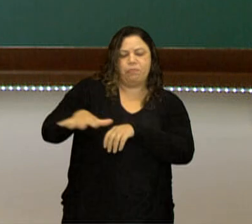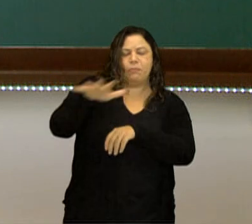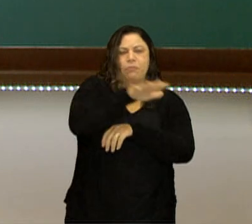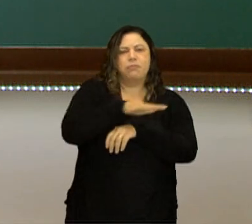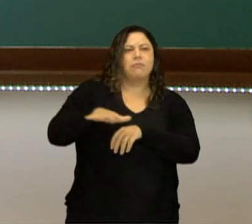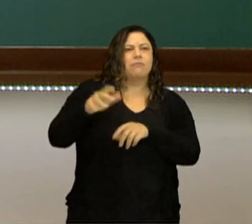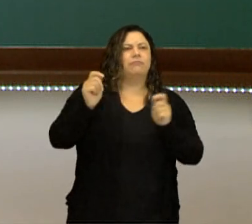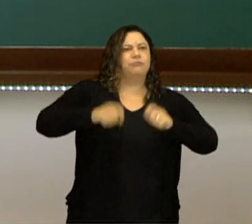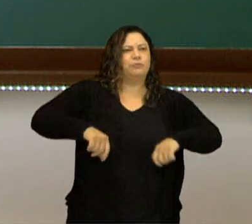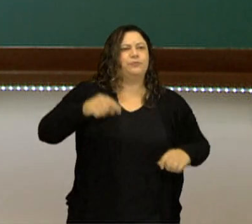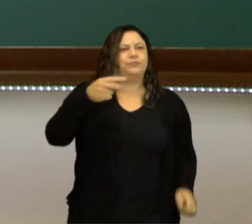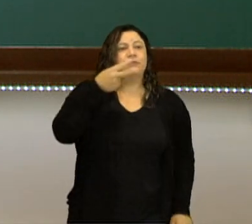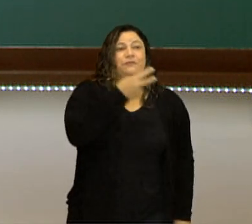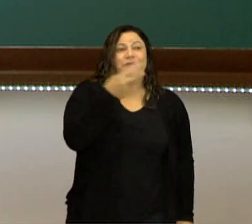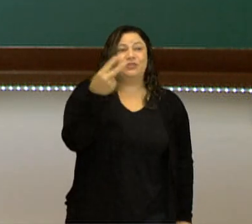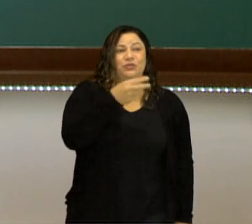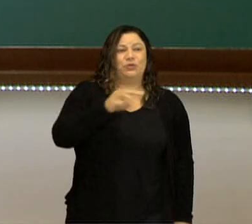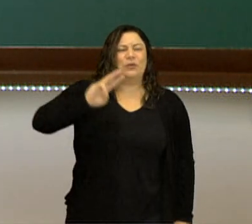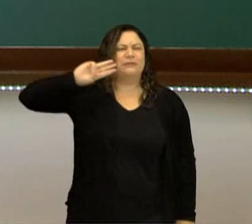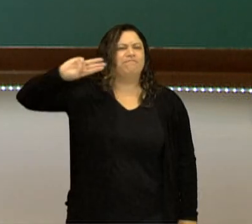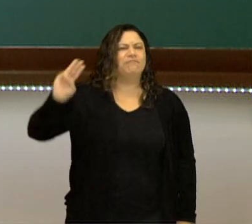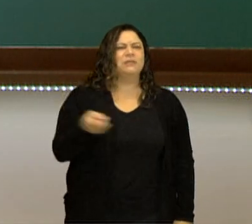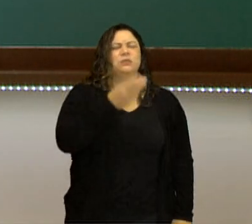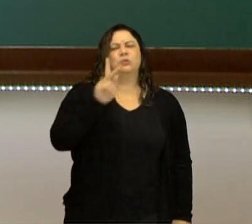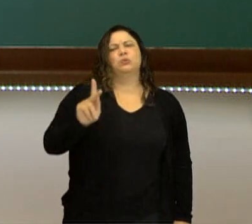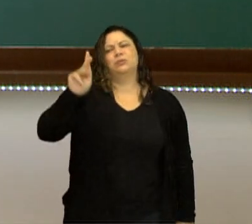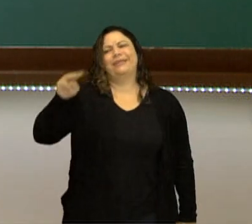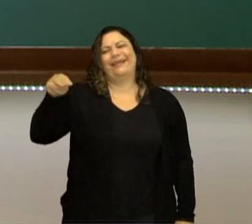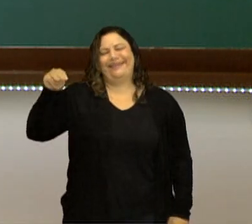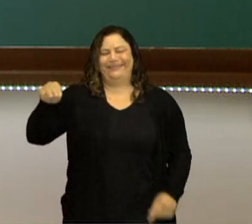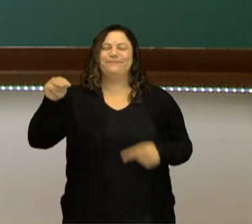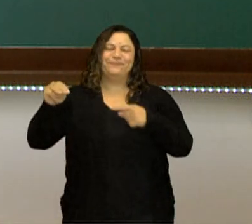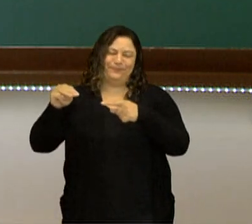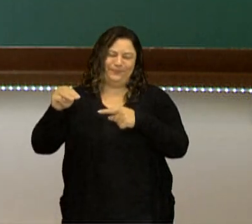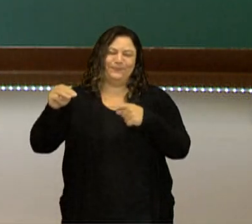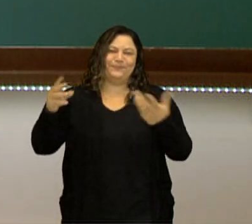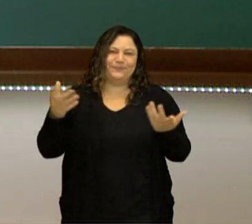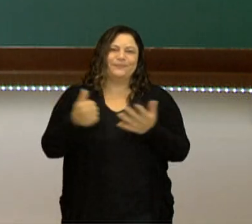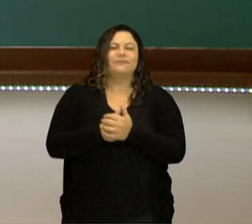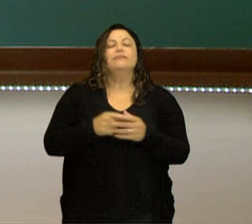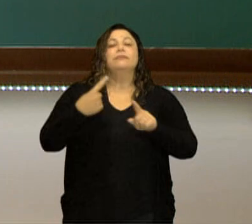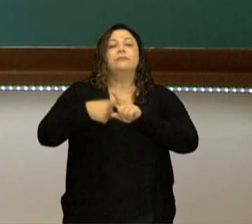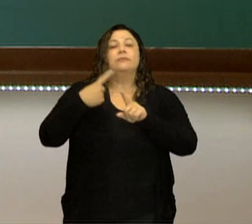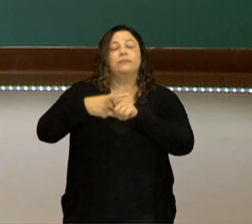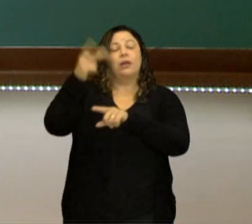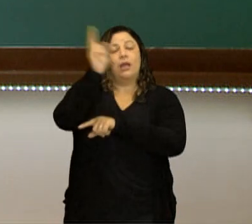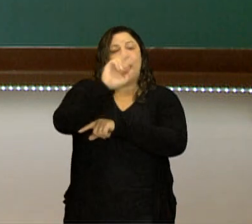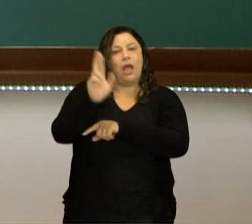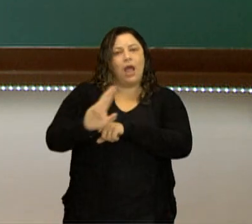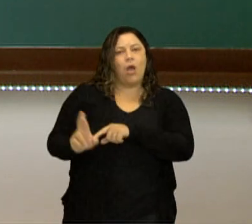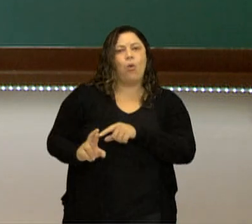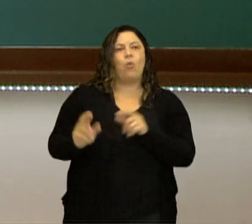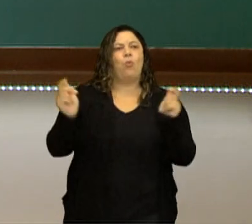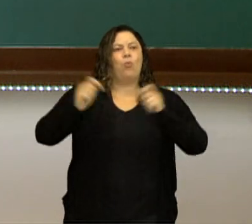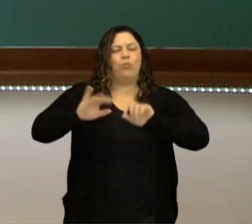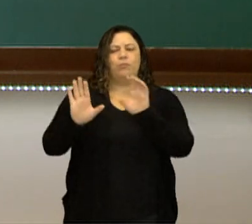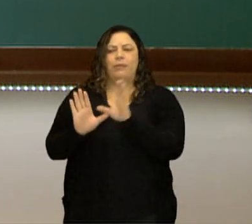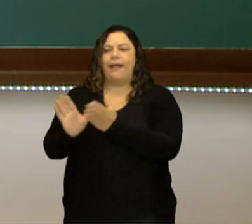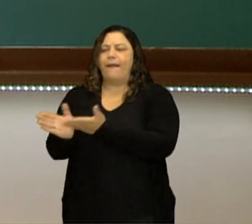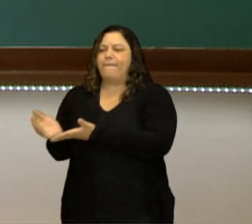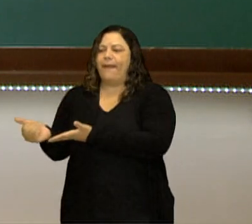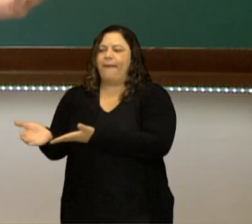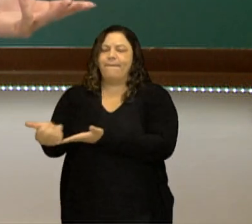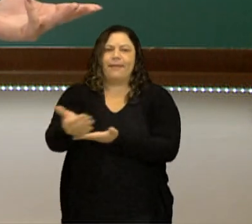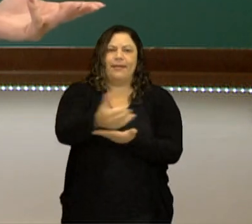Rússia, 22 milhões de quilômetros quadrados. Isso porque a Rússia ela acaba englobando o território